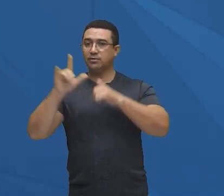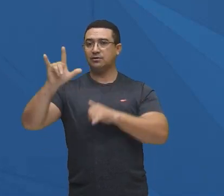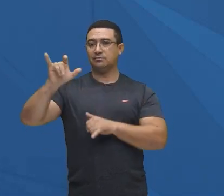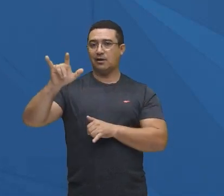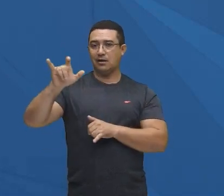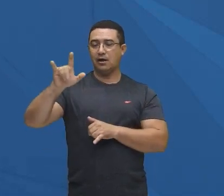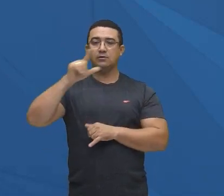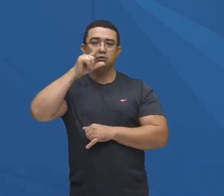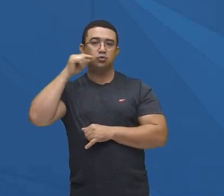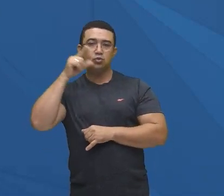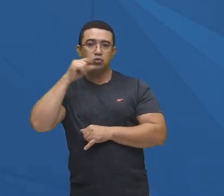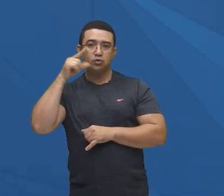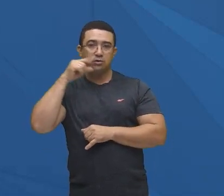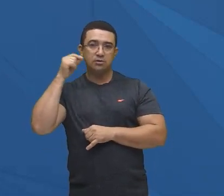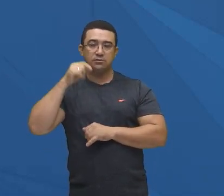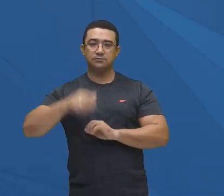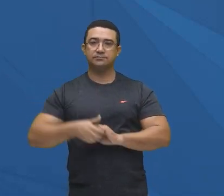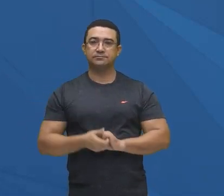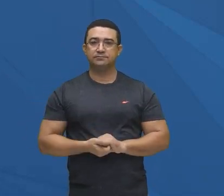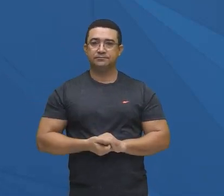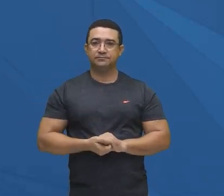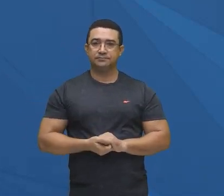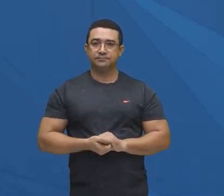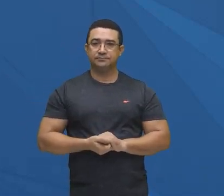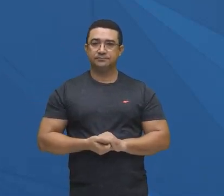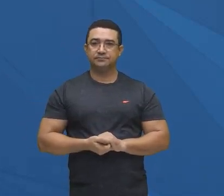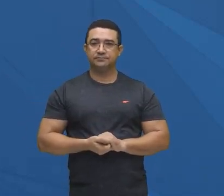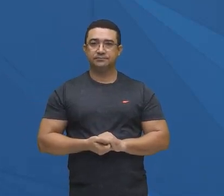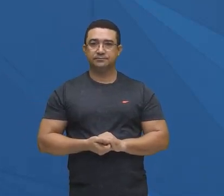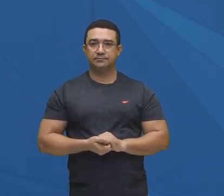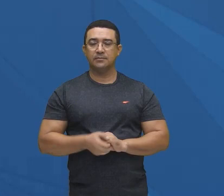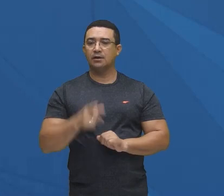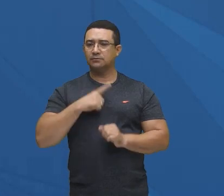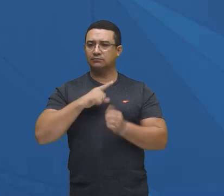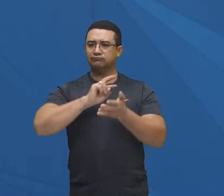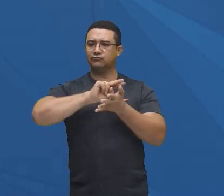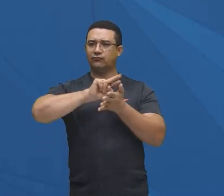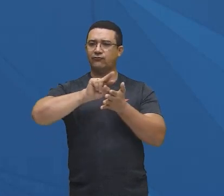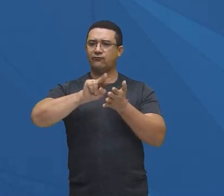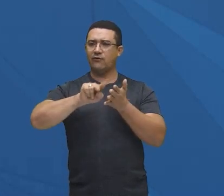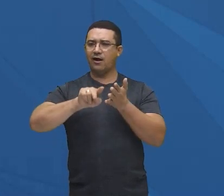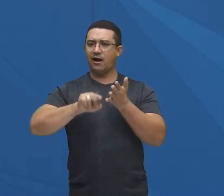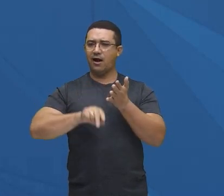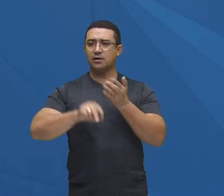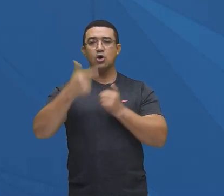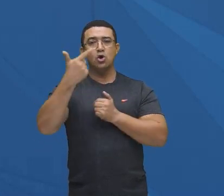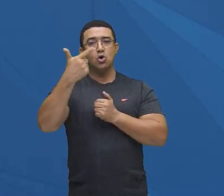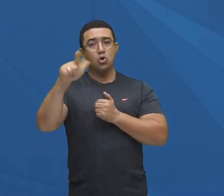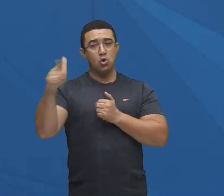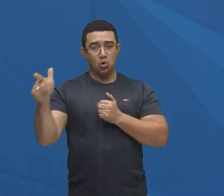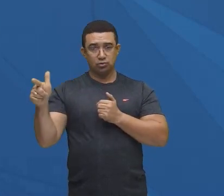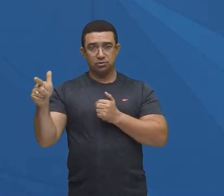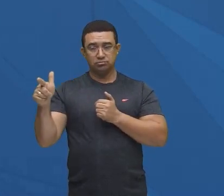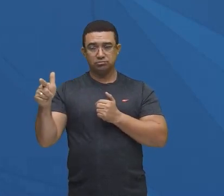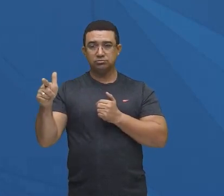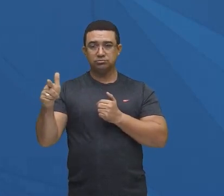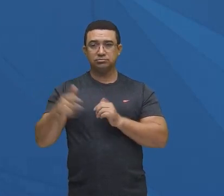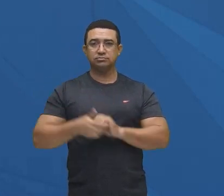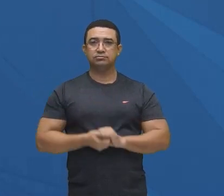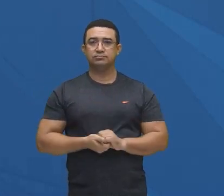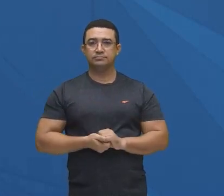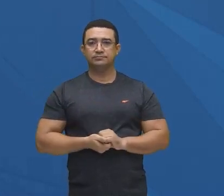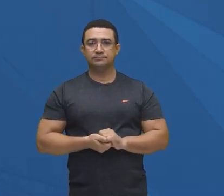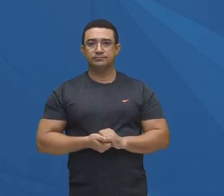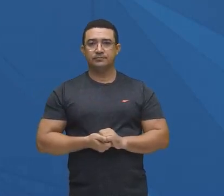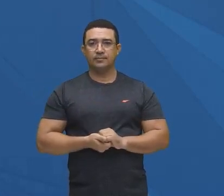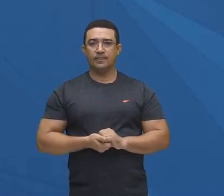Twitter, Pinterest, né? Aí a gente tem várias outras, essas talvez sejam as mais conhecidas, tá bom?